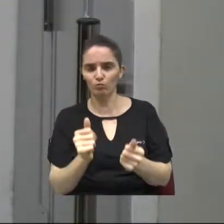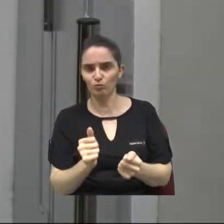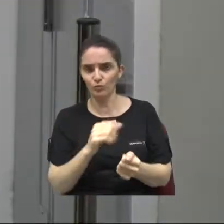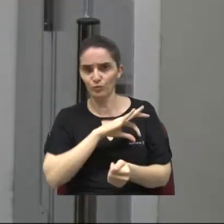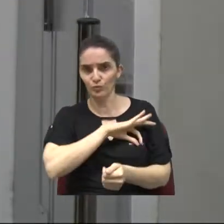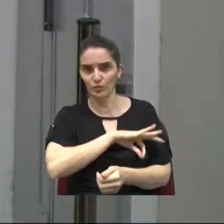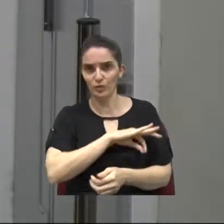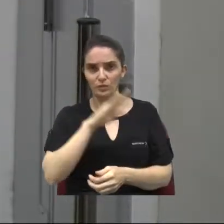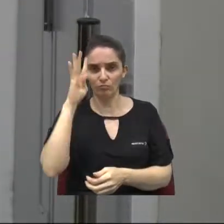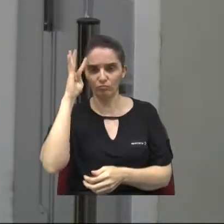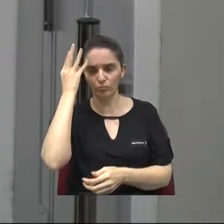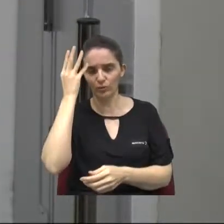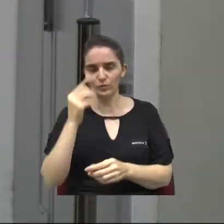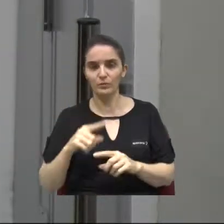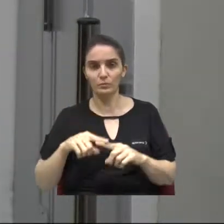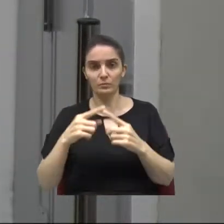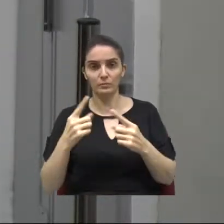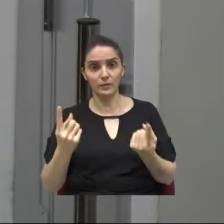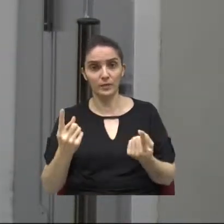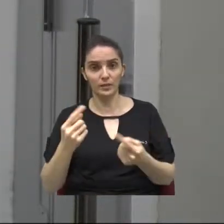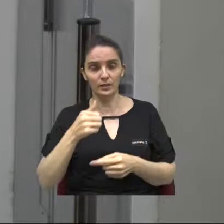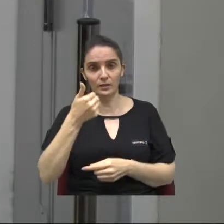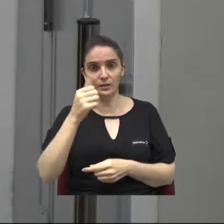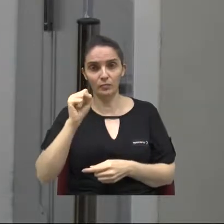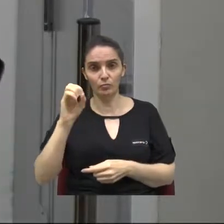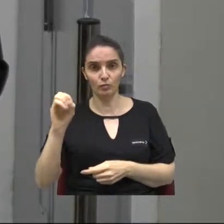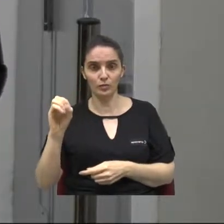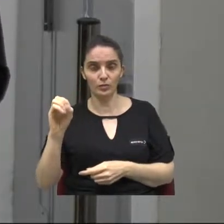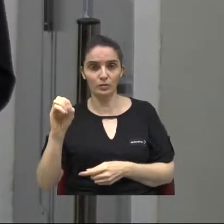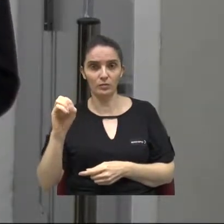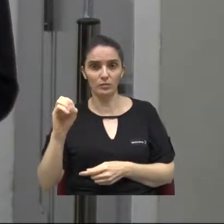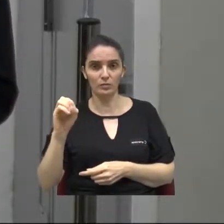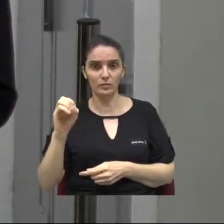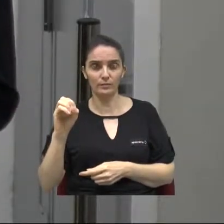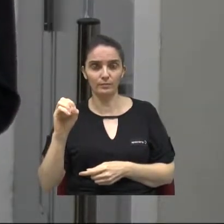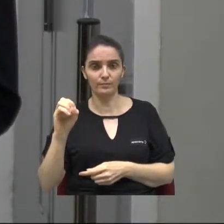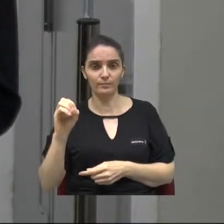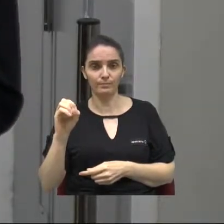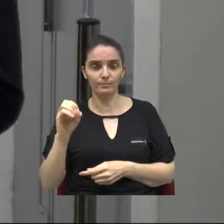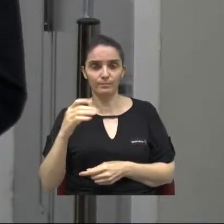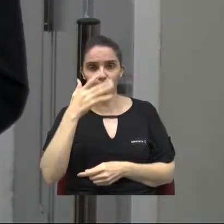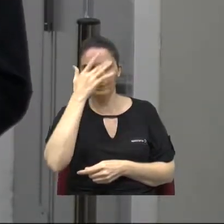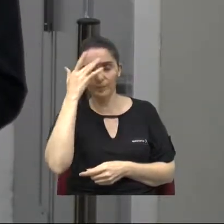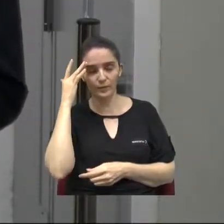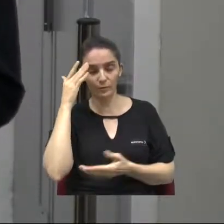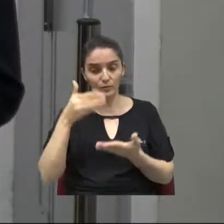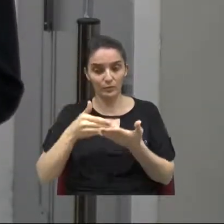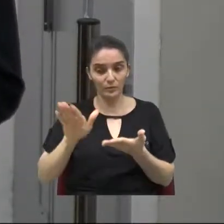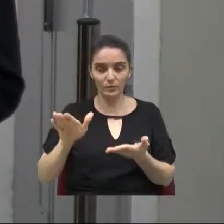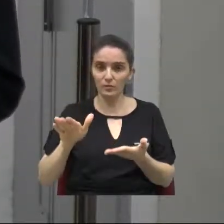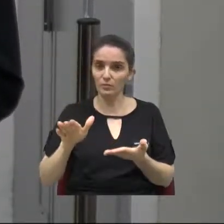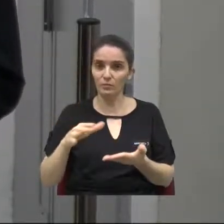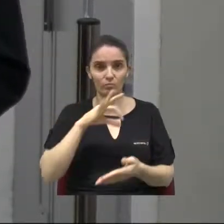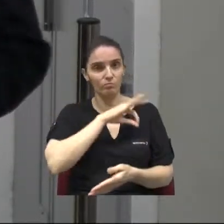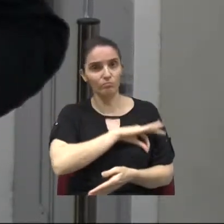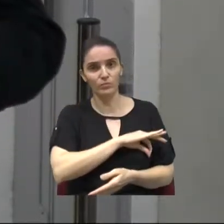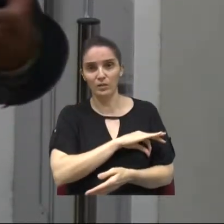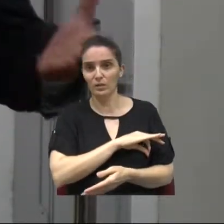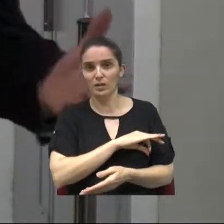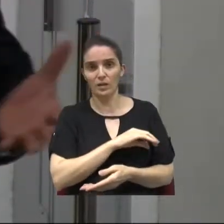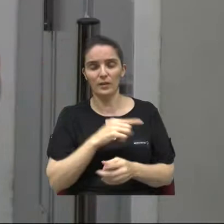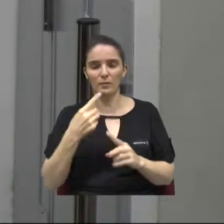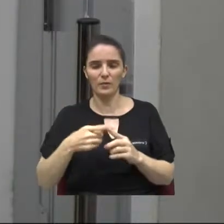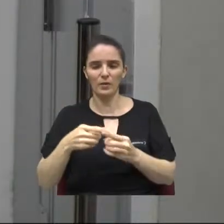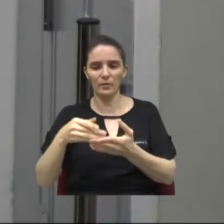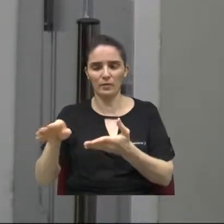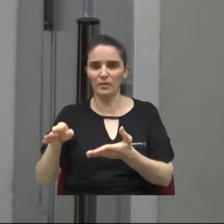fato é que 180 funcionários ainda não recebeu a sua indenização por ter saído da RAP do Sudeste. Então, alguém tem